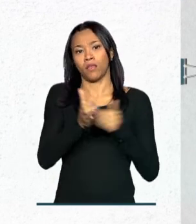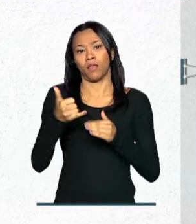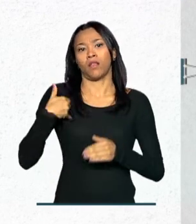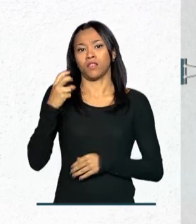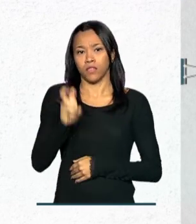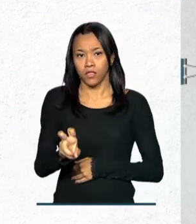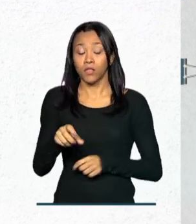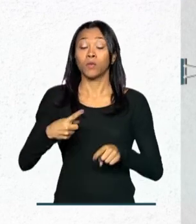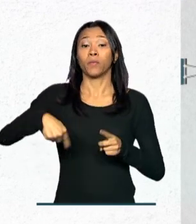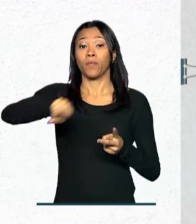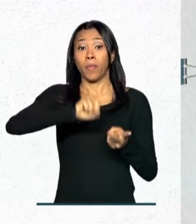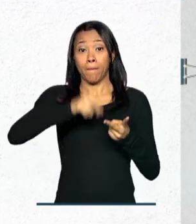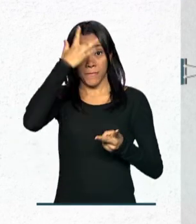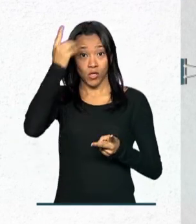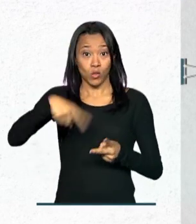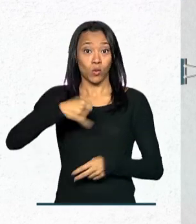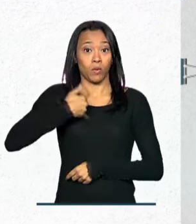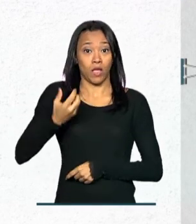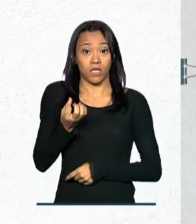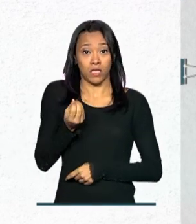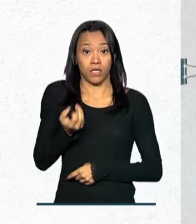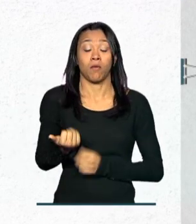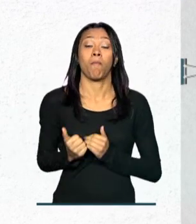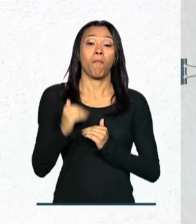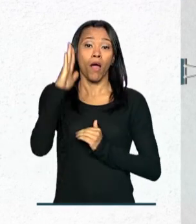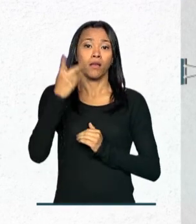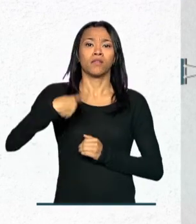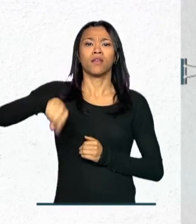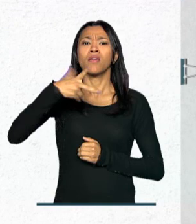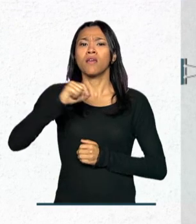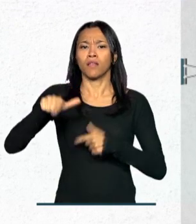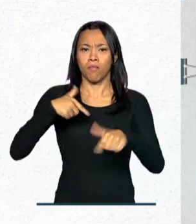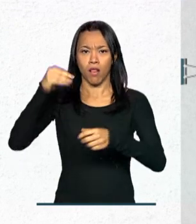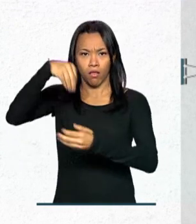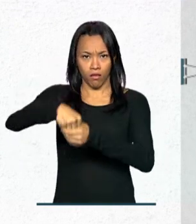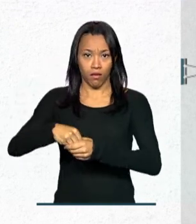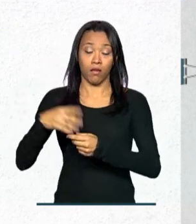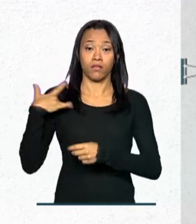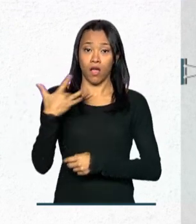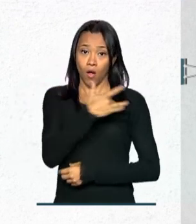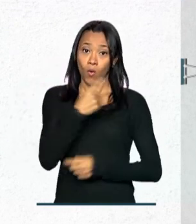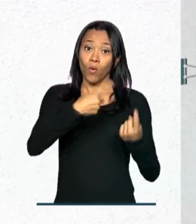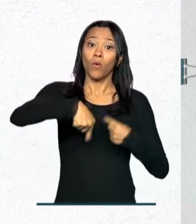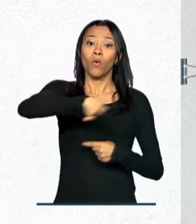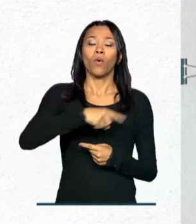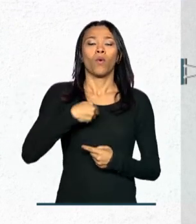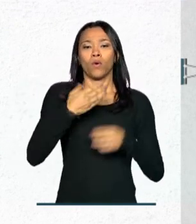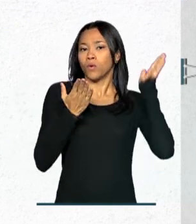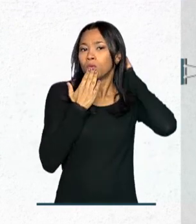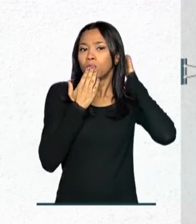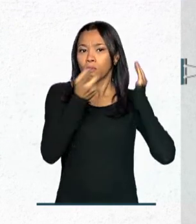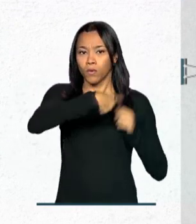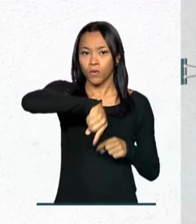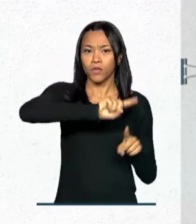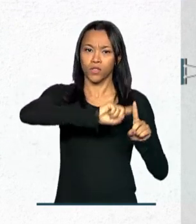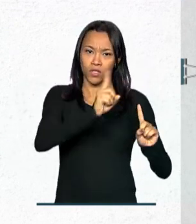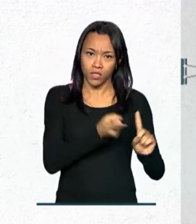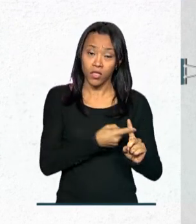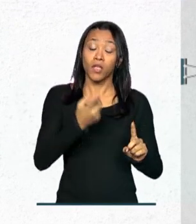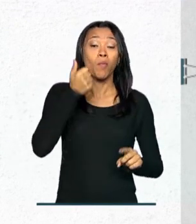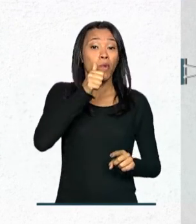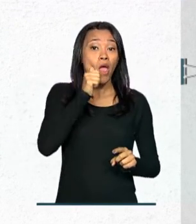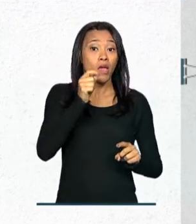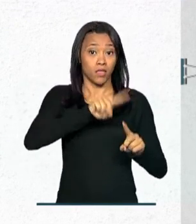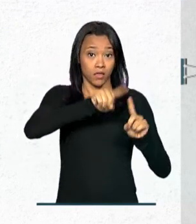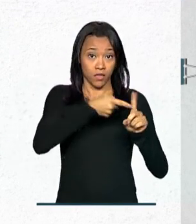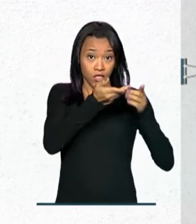anos, pessoas com 60 anos ou mais, trabalhadores da saúde, povos indígenas, gestantes, mulheres até